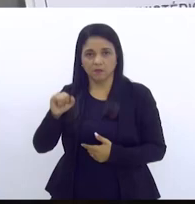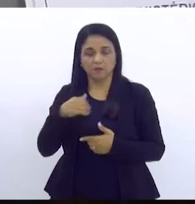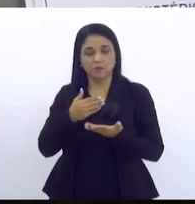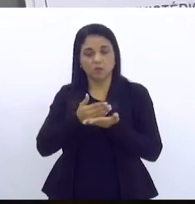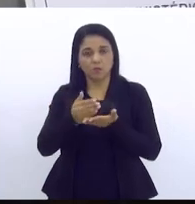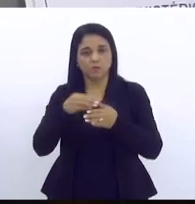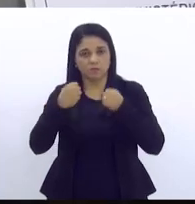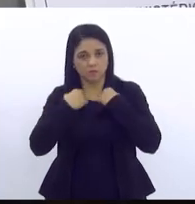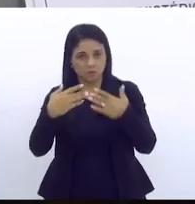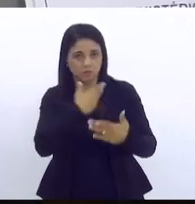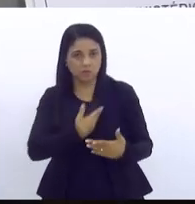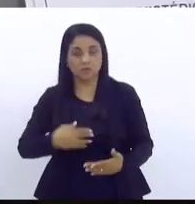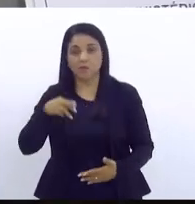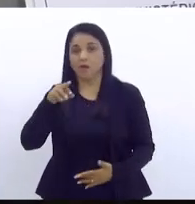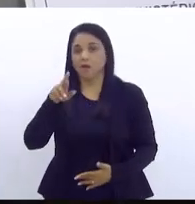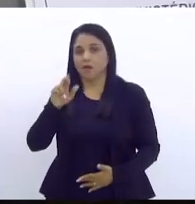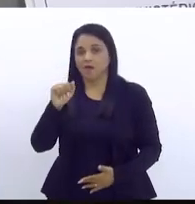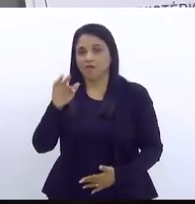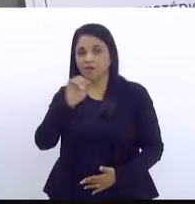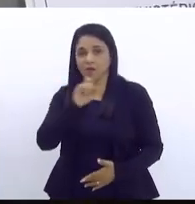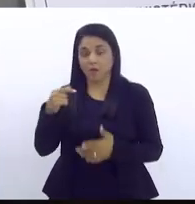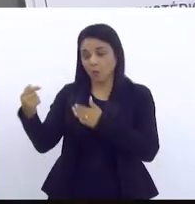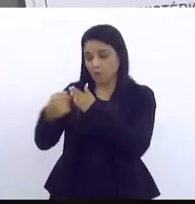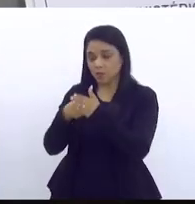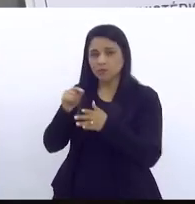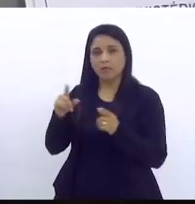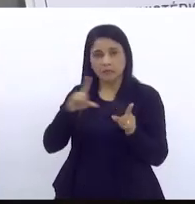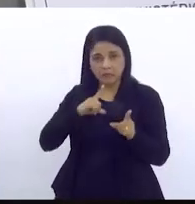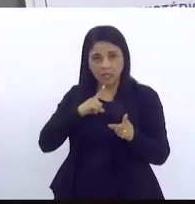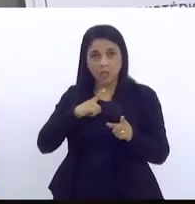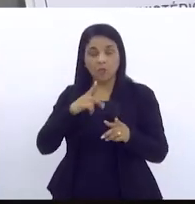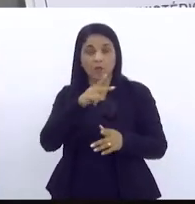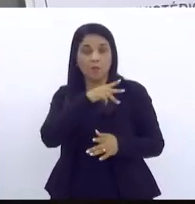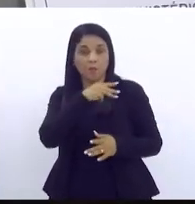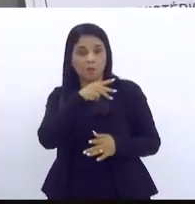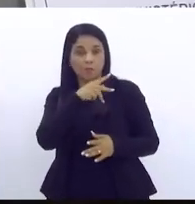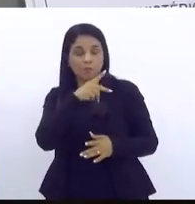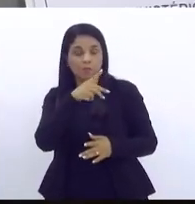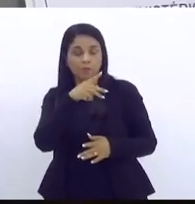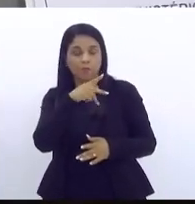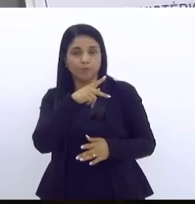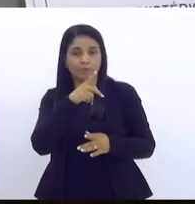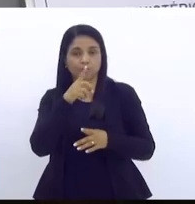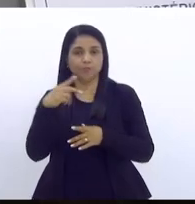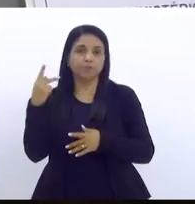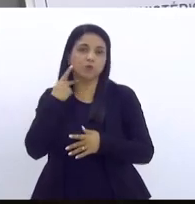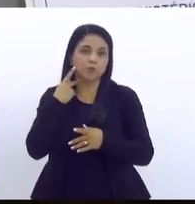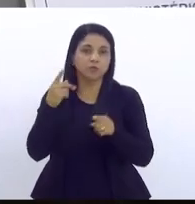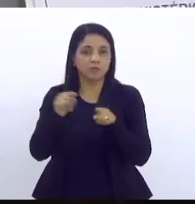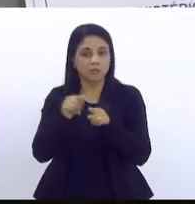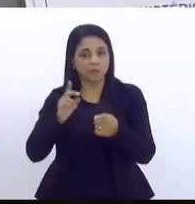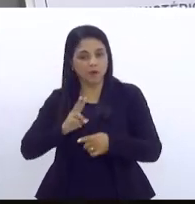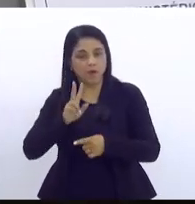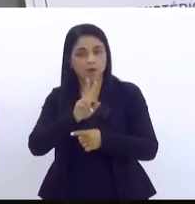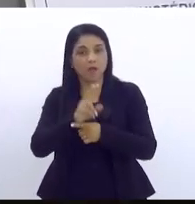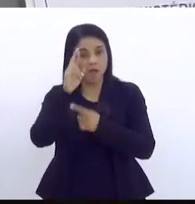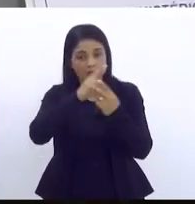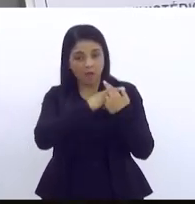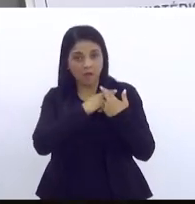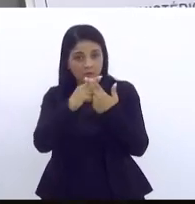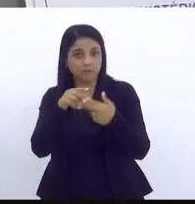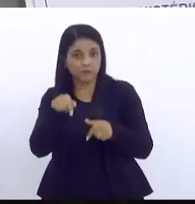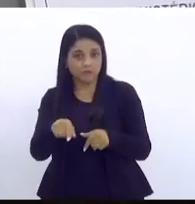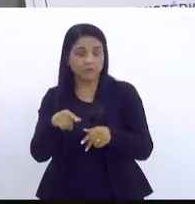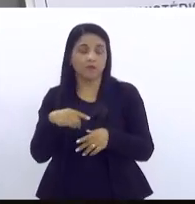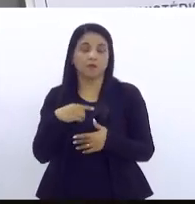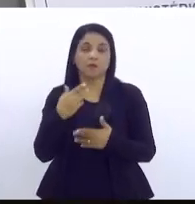audiência pública o Rafael Nunes e ele me indagava se existe uma promotoria ou um órgão de execução no Ministério Público responsável por tratar de toda a questão da água e